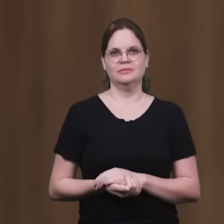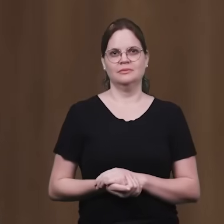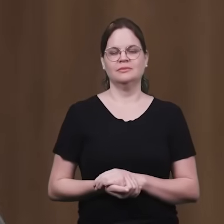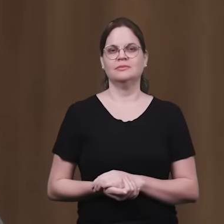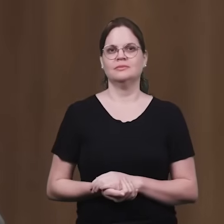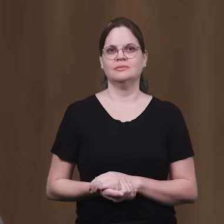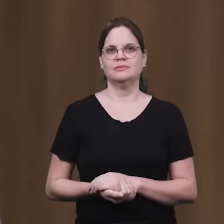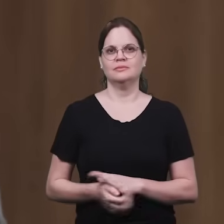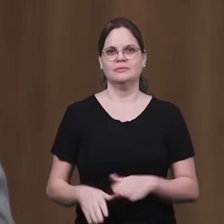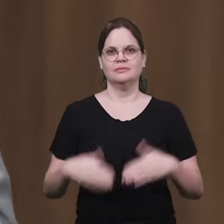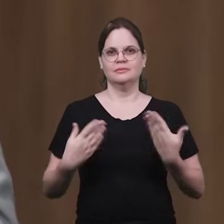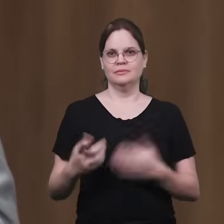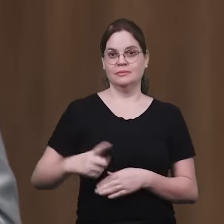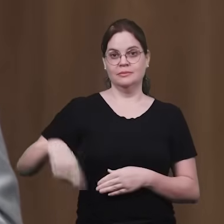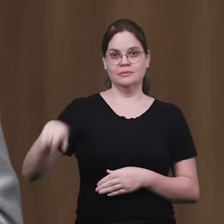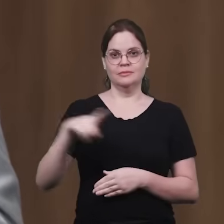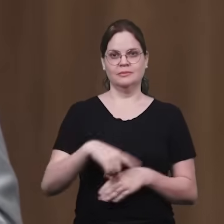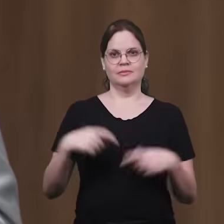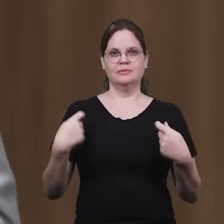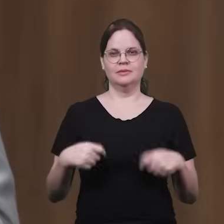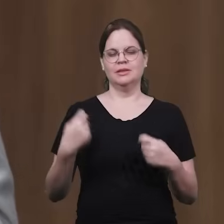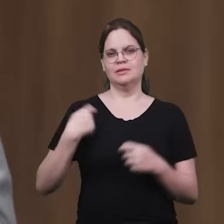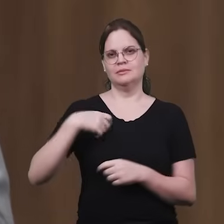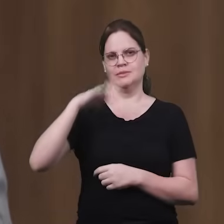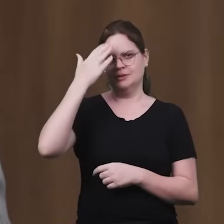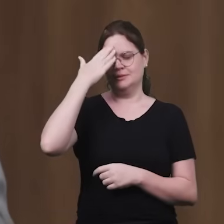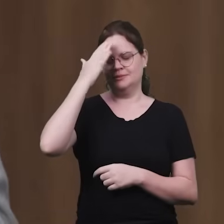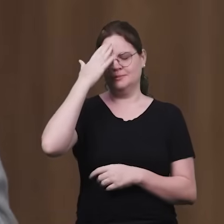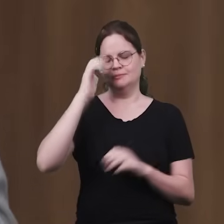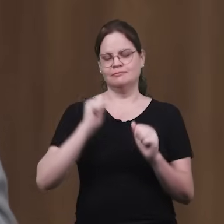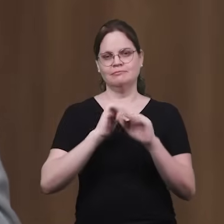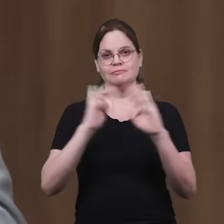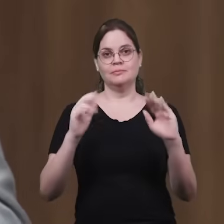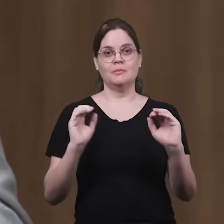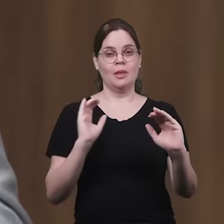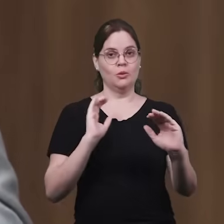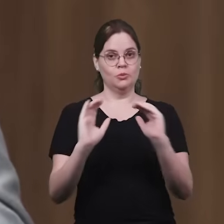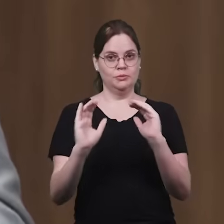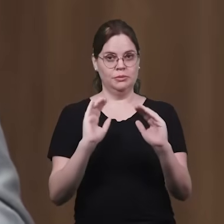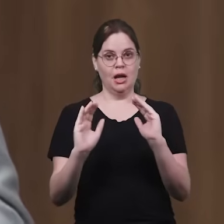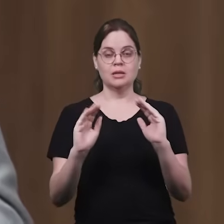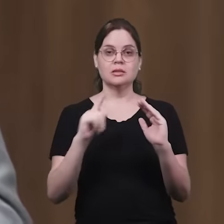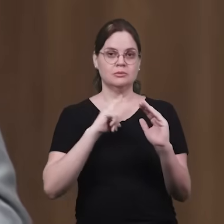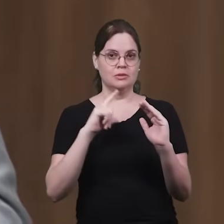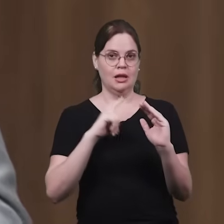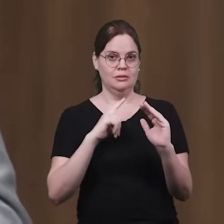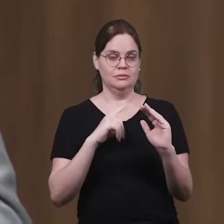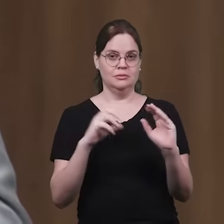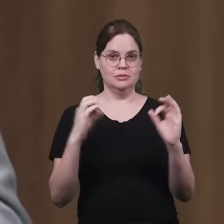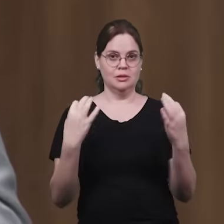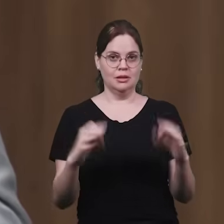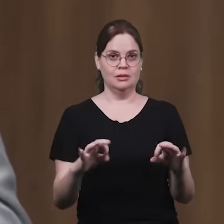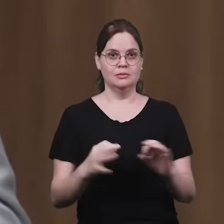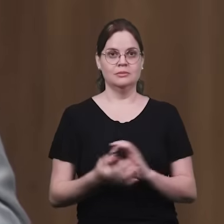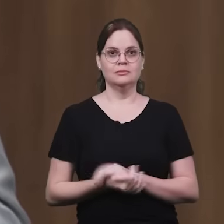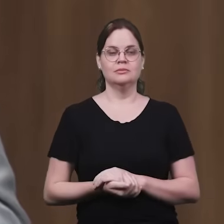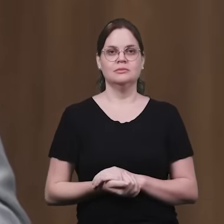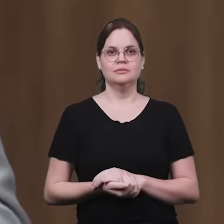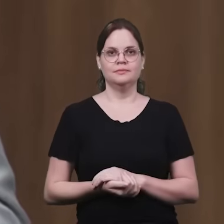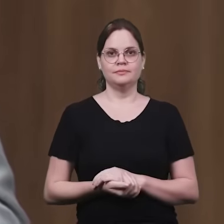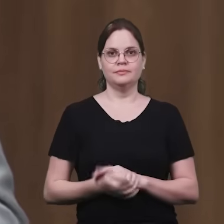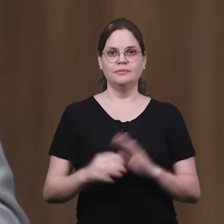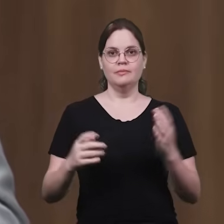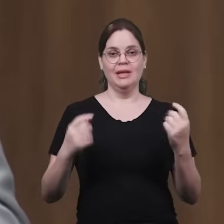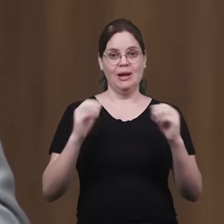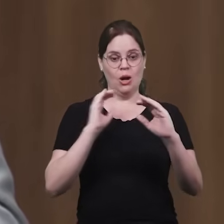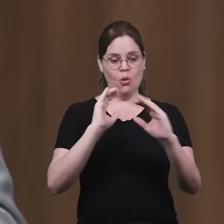A gente precisa entender que a comunicação ela existe quando você tem